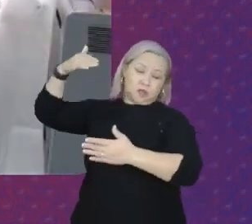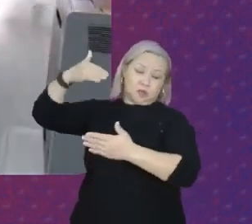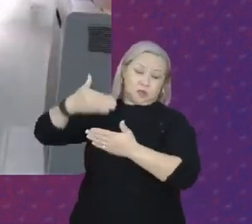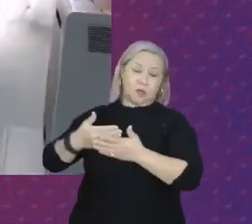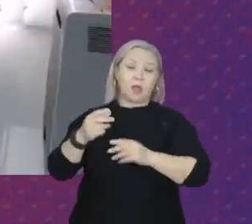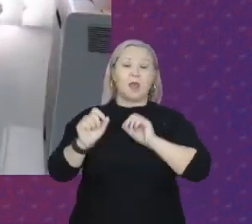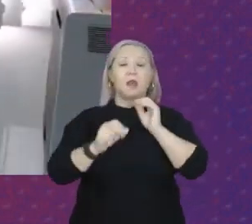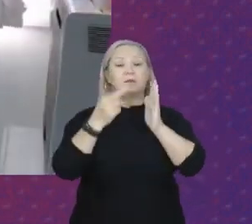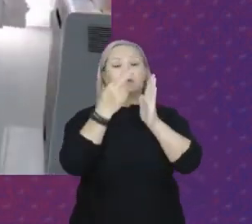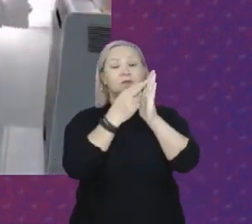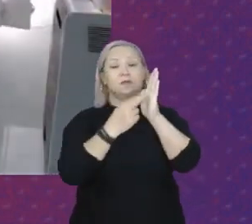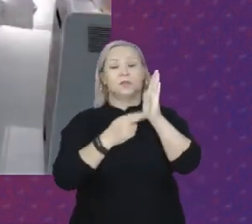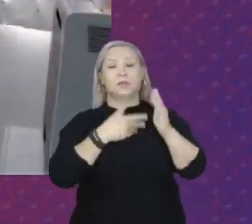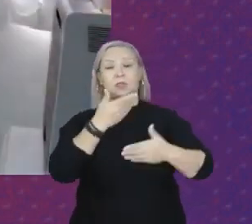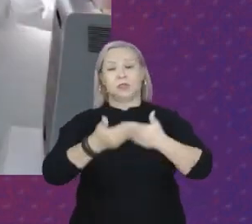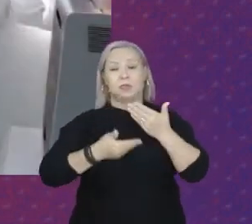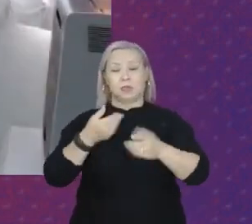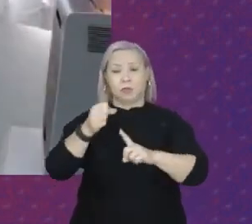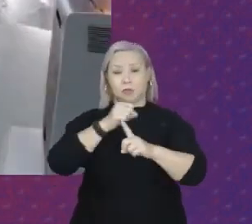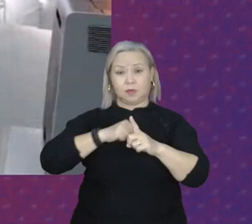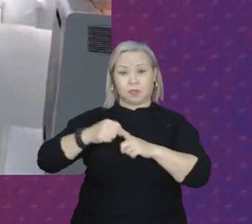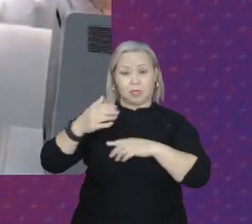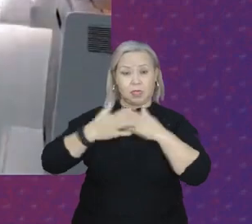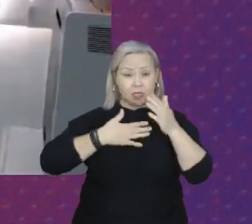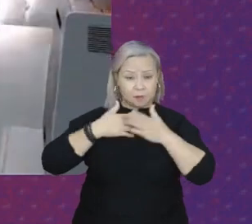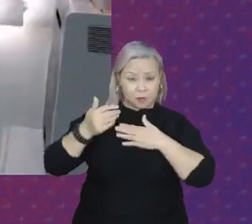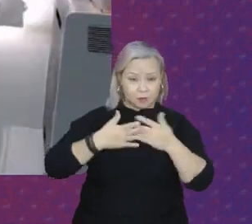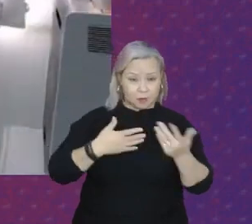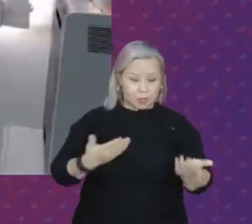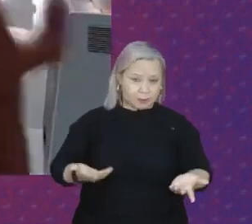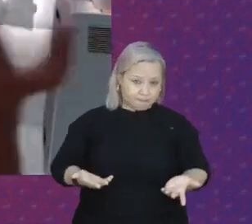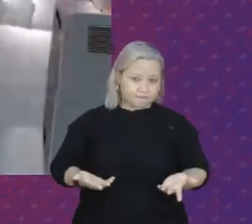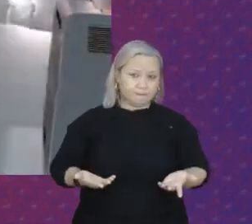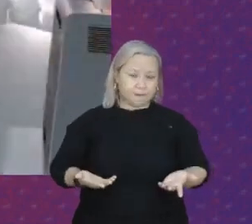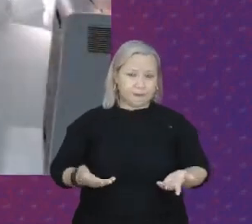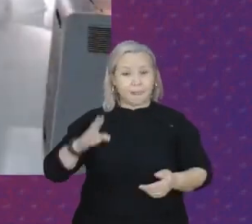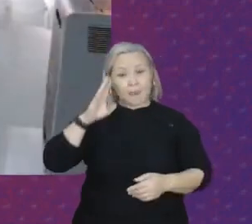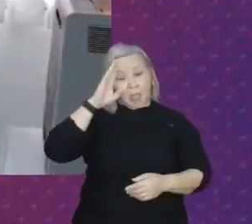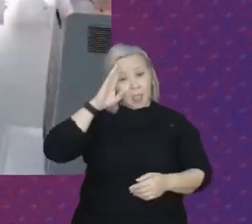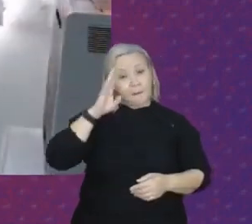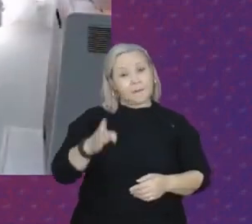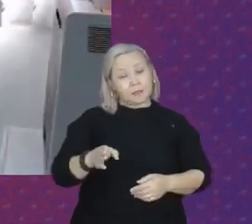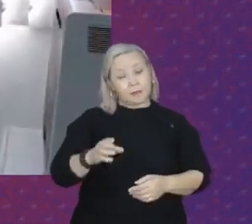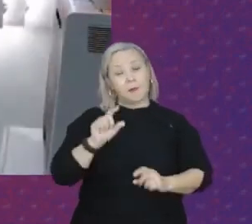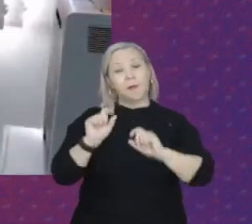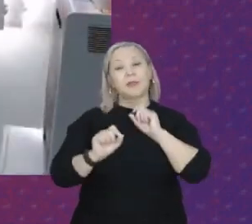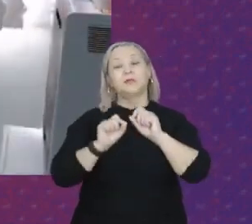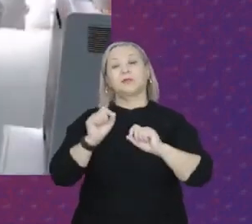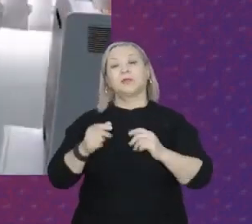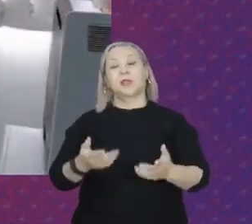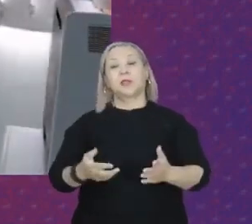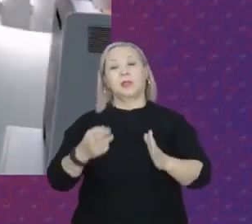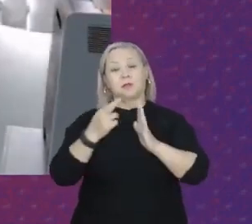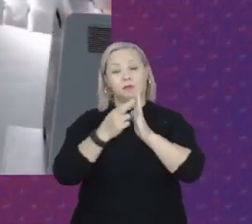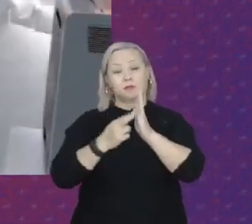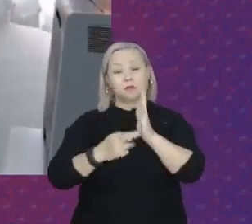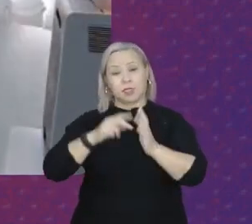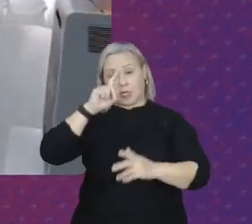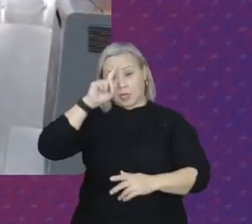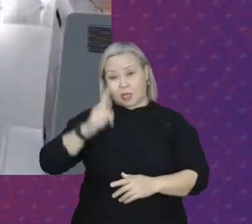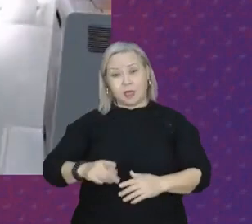rege as relações sociais e profissionais e, principalmente, né, rege de uma forma